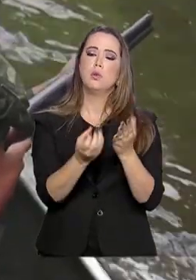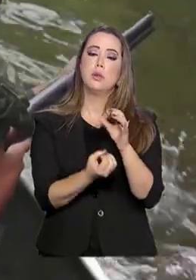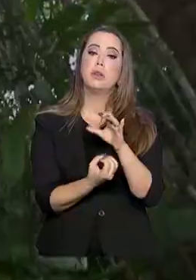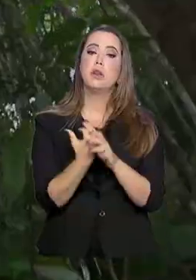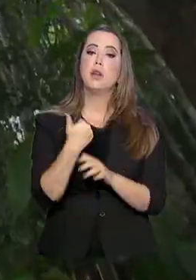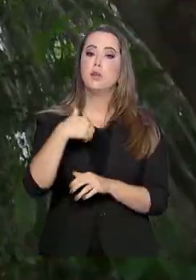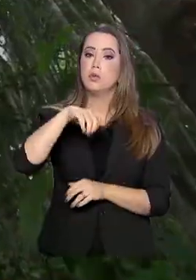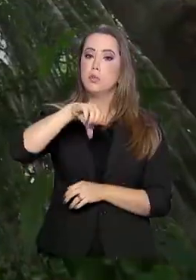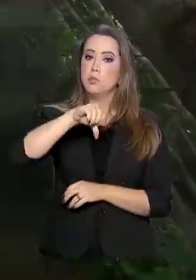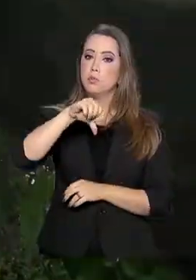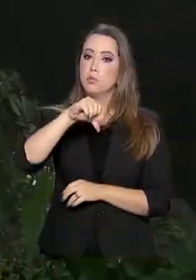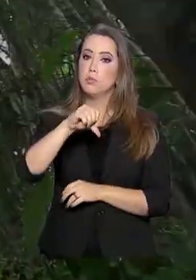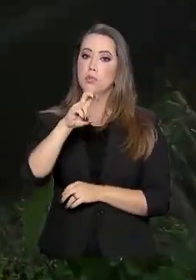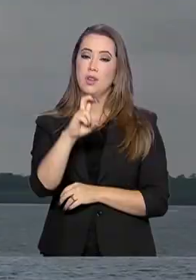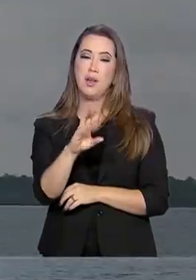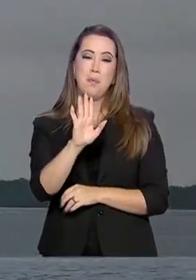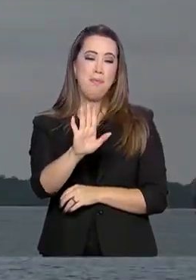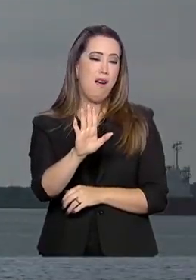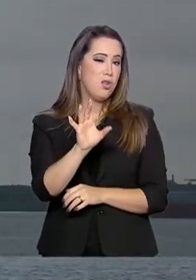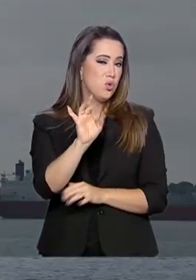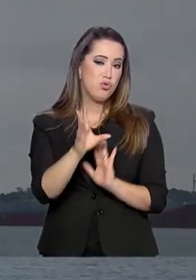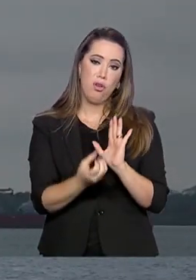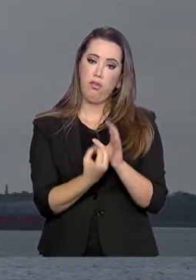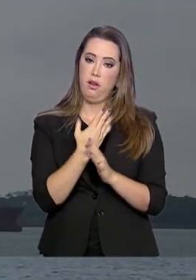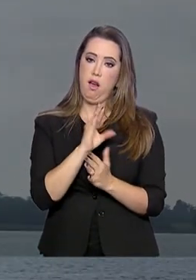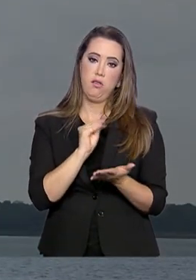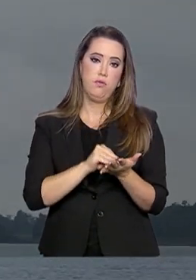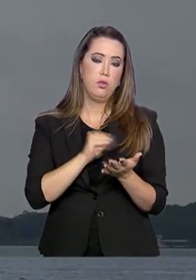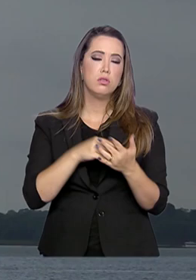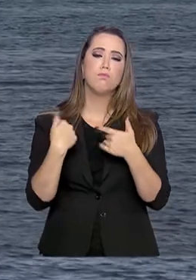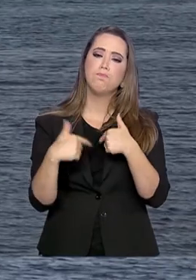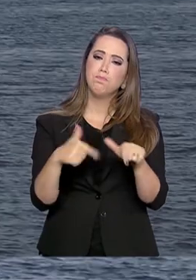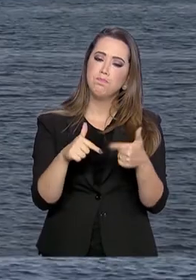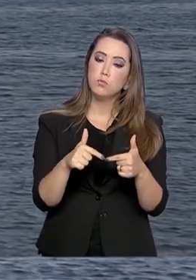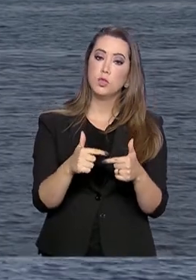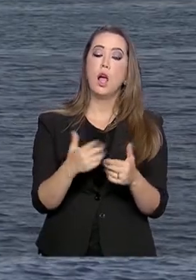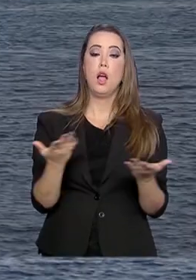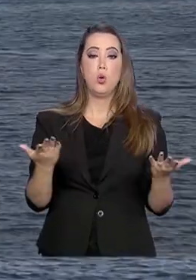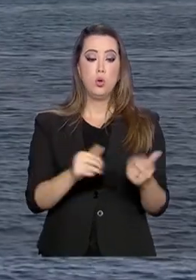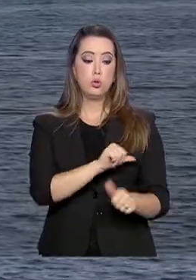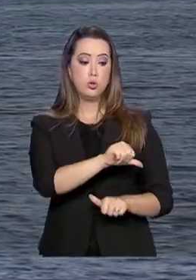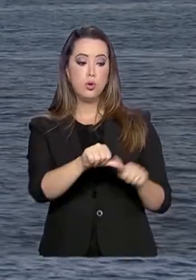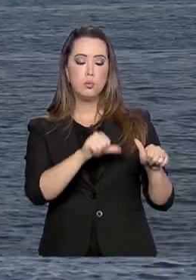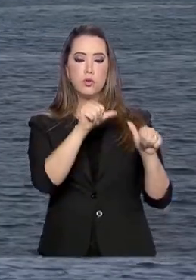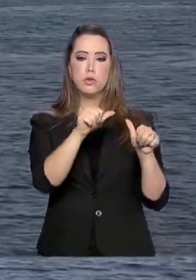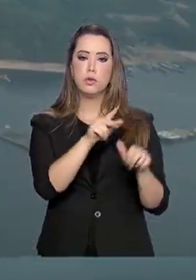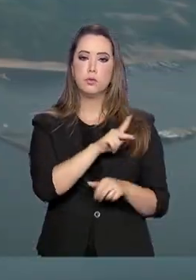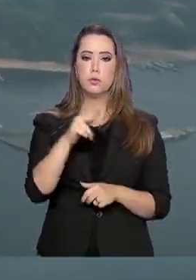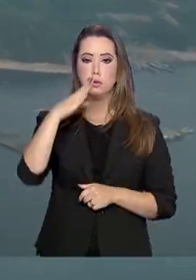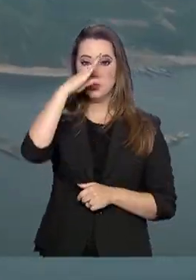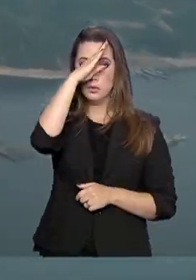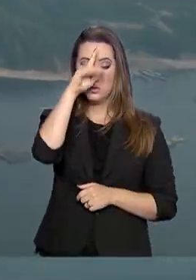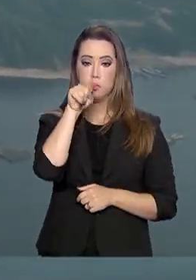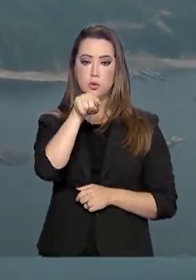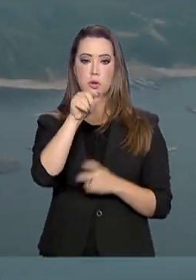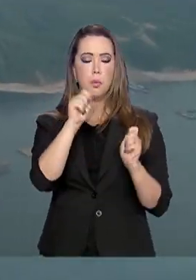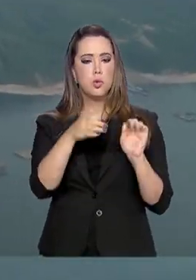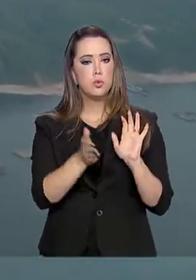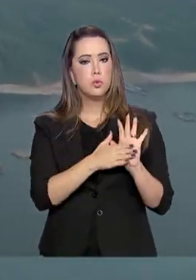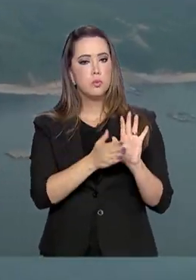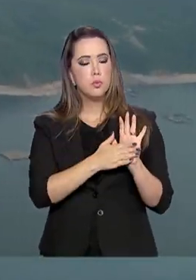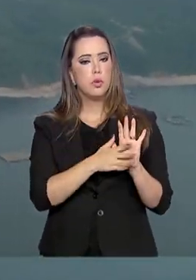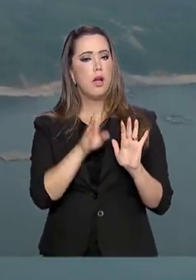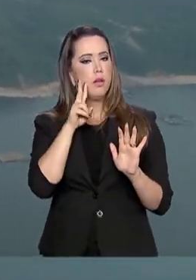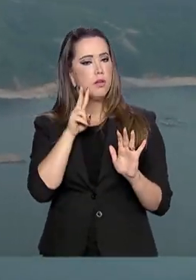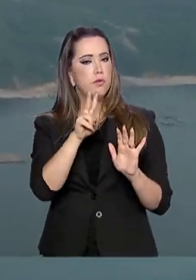mas não tinha saído do papel. Recriado pelo presidente Jair Bolsonaro, o órgão tem poderes para propor e acompanhar políticas